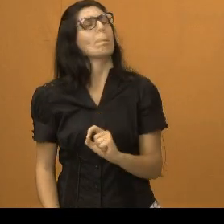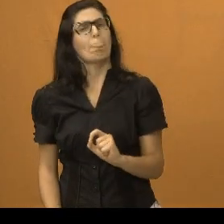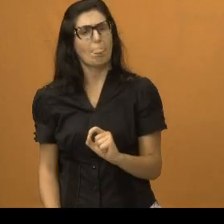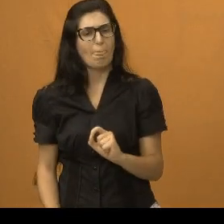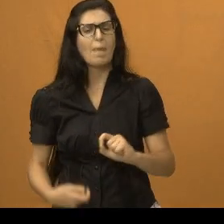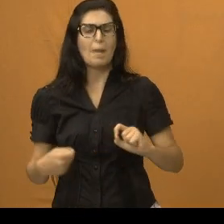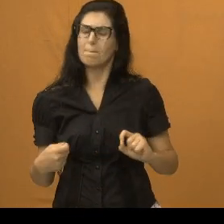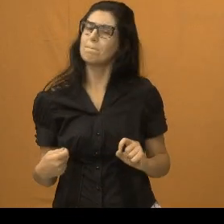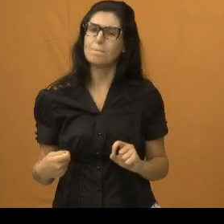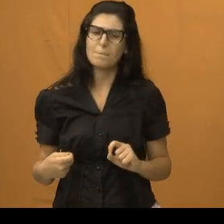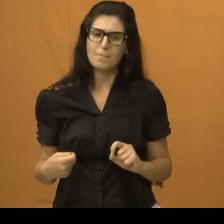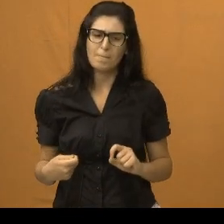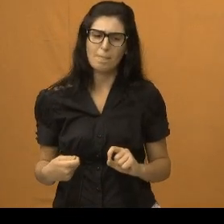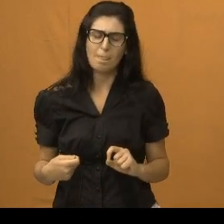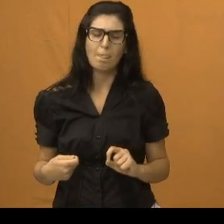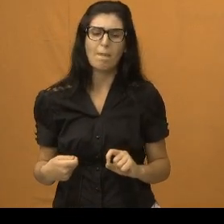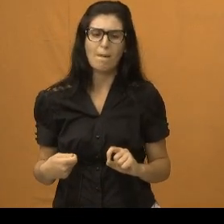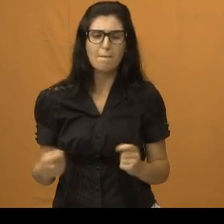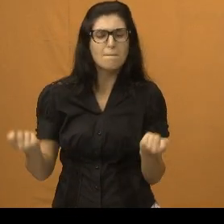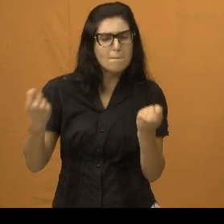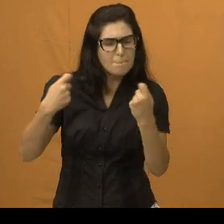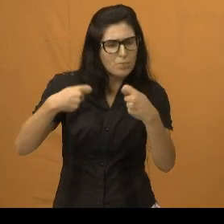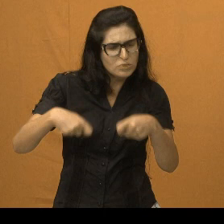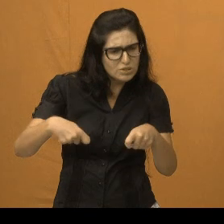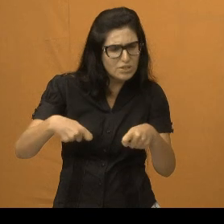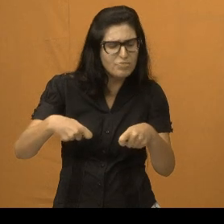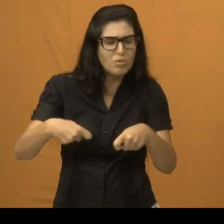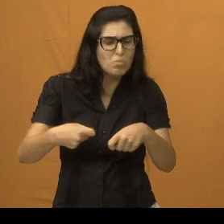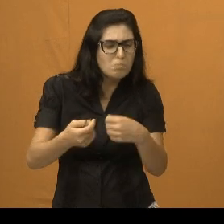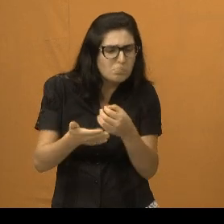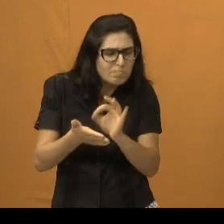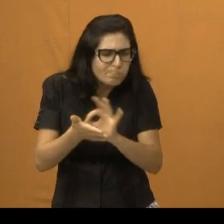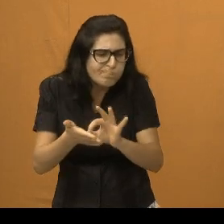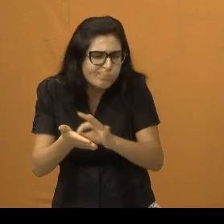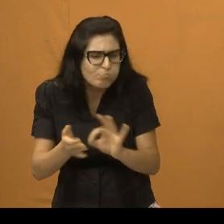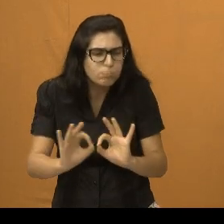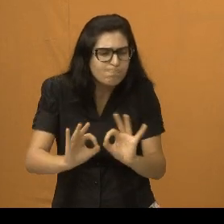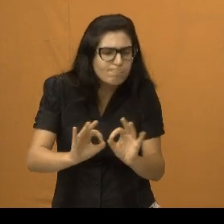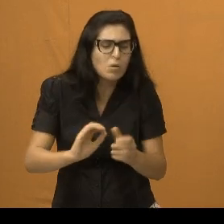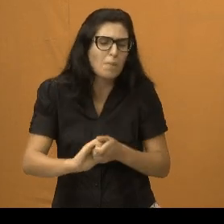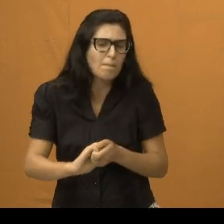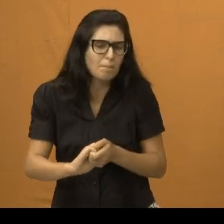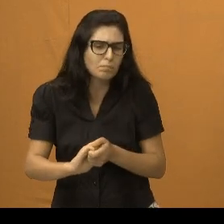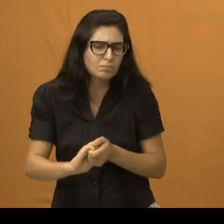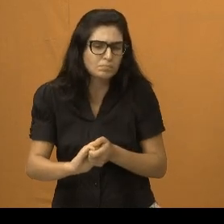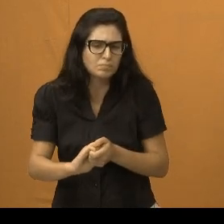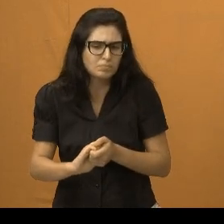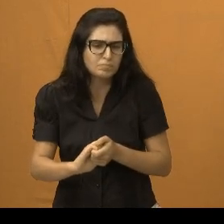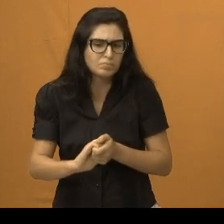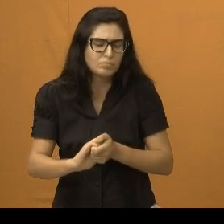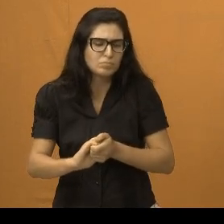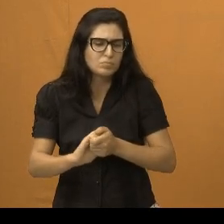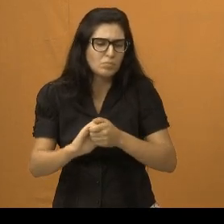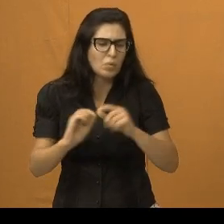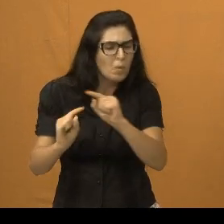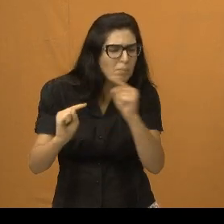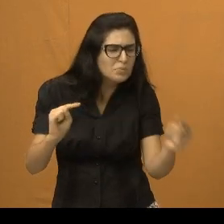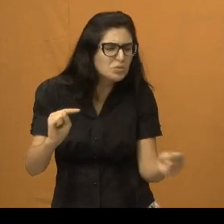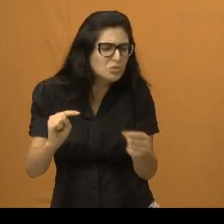capacidade de possíveis contratações, se for necessário para o município, e na qual estamos longe de atingir essa meta